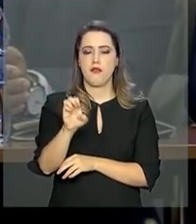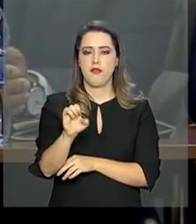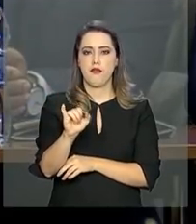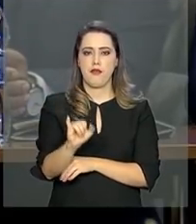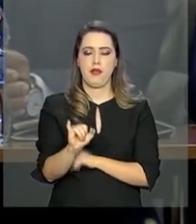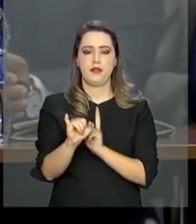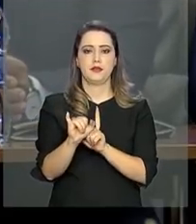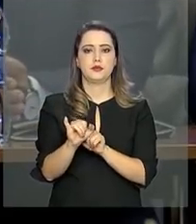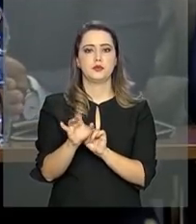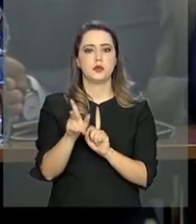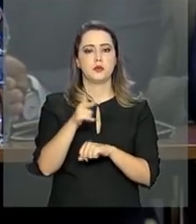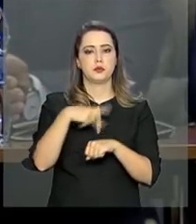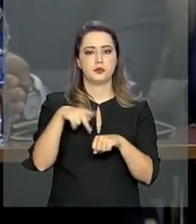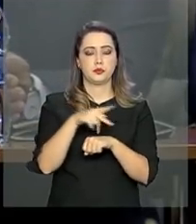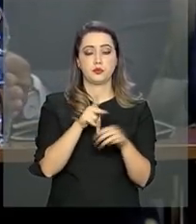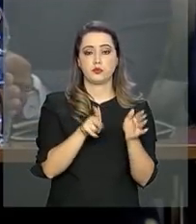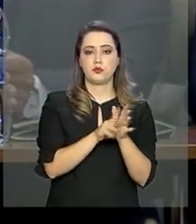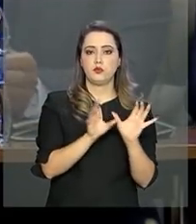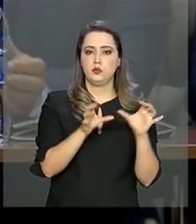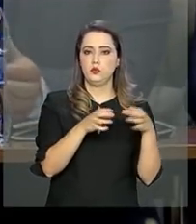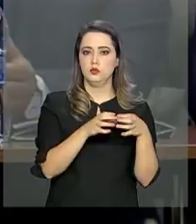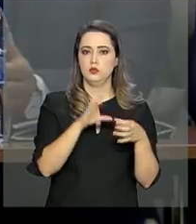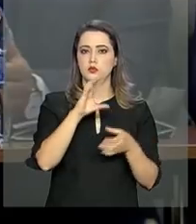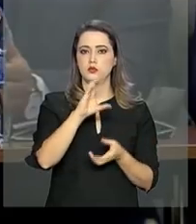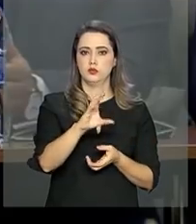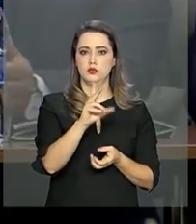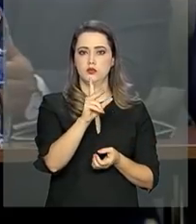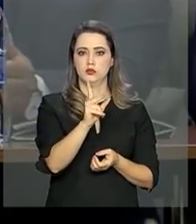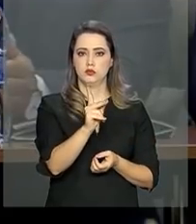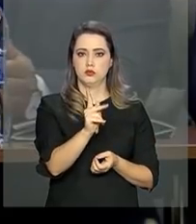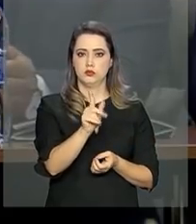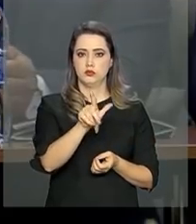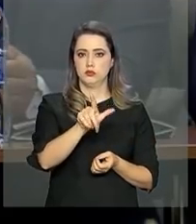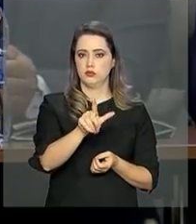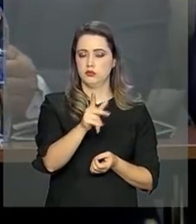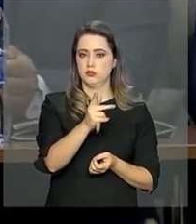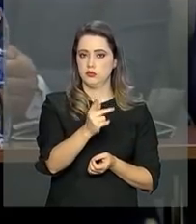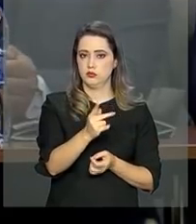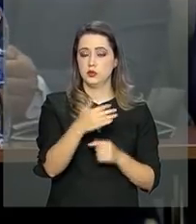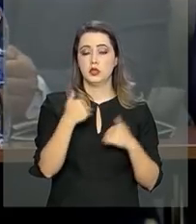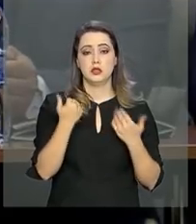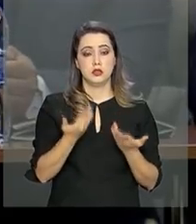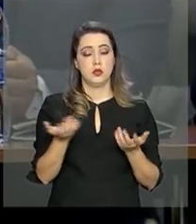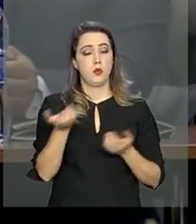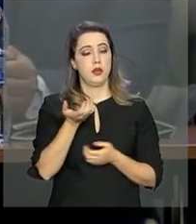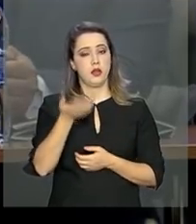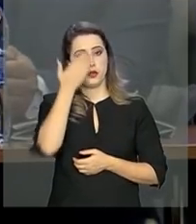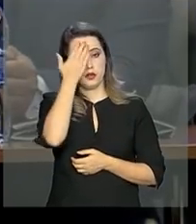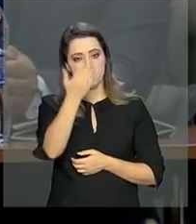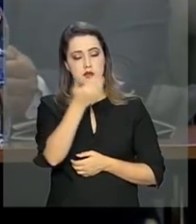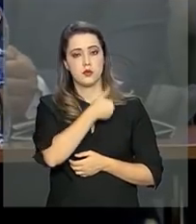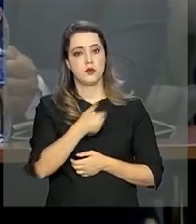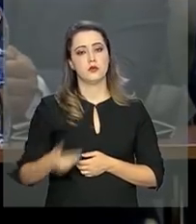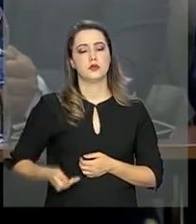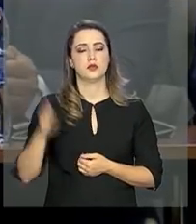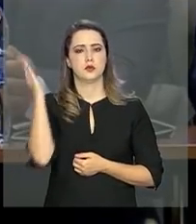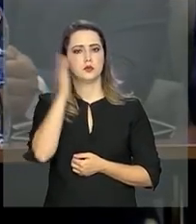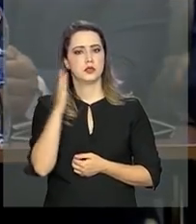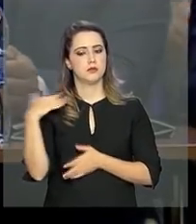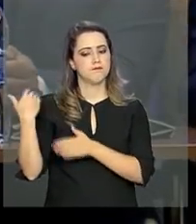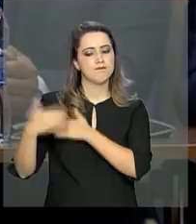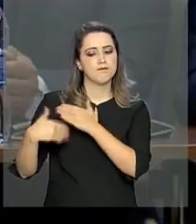nos países da cplp a esse respeito gostaria de agradecer o governo brasileiro que nos últimos